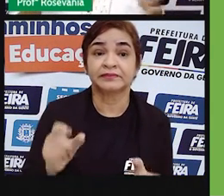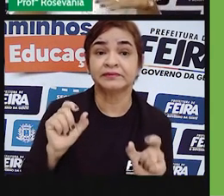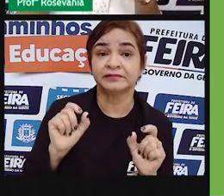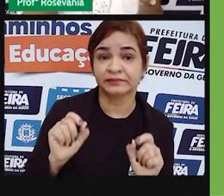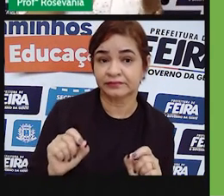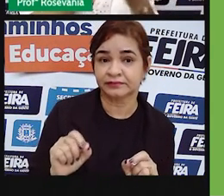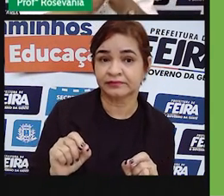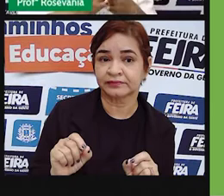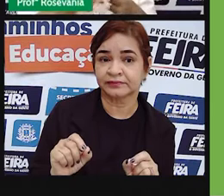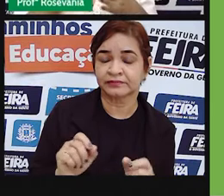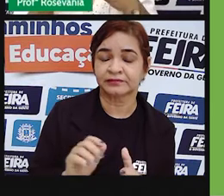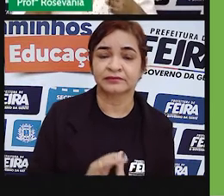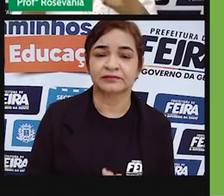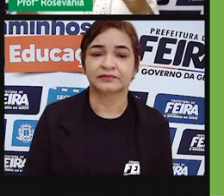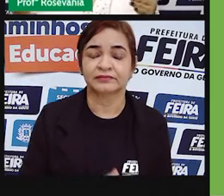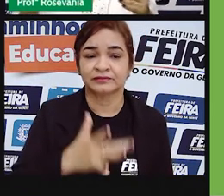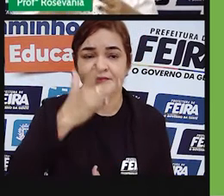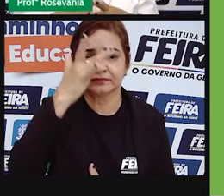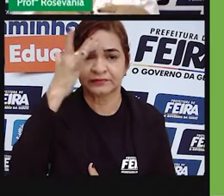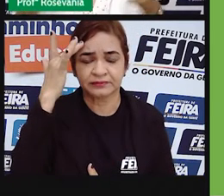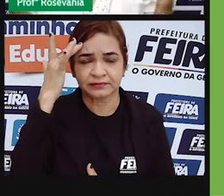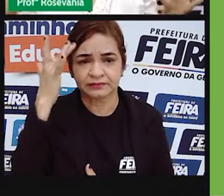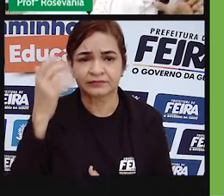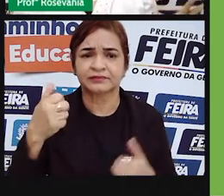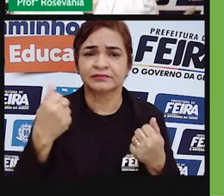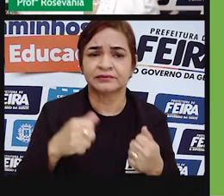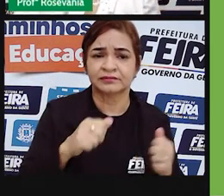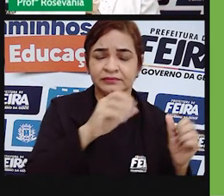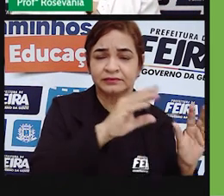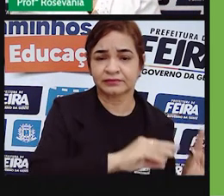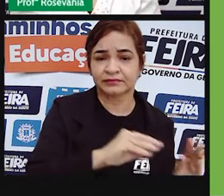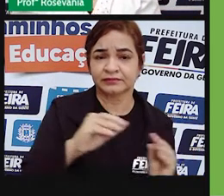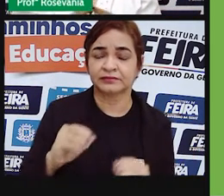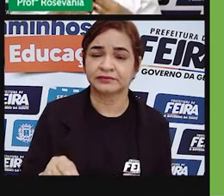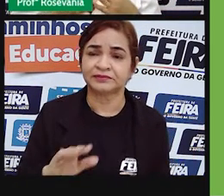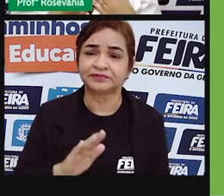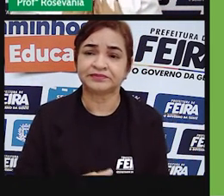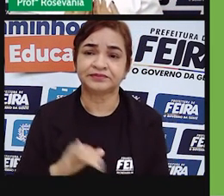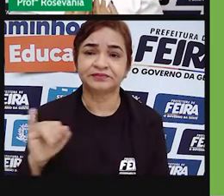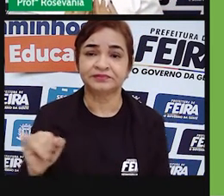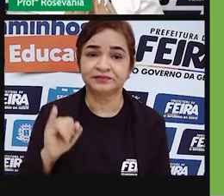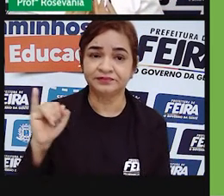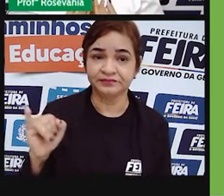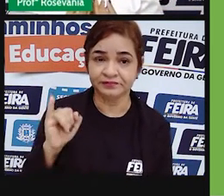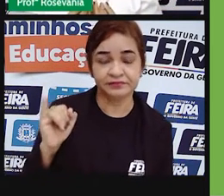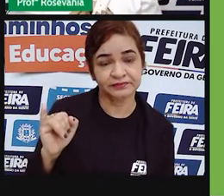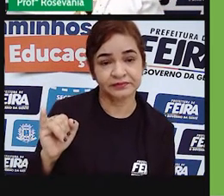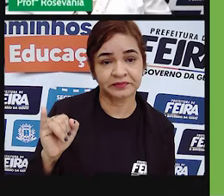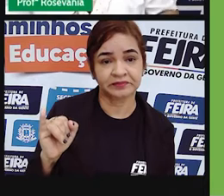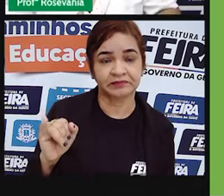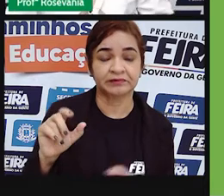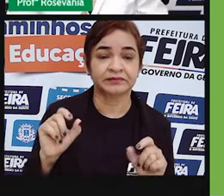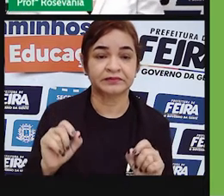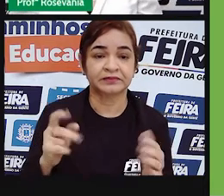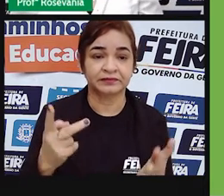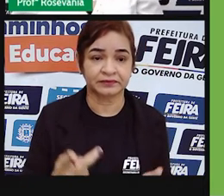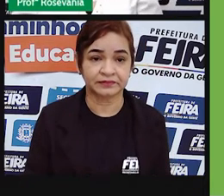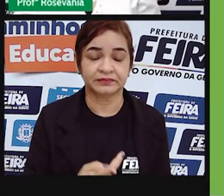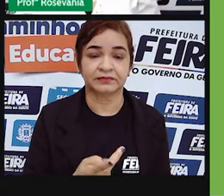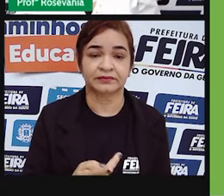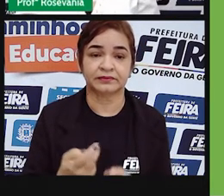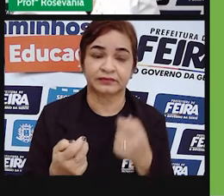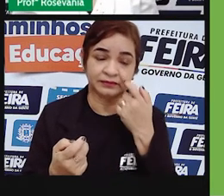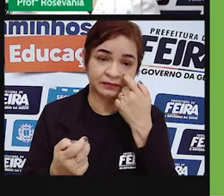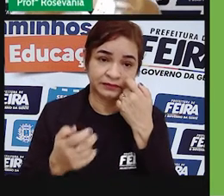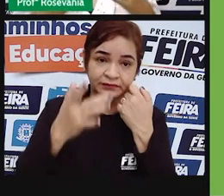particulares mais a gente tá é citando agora as principais Então as principais causas né que faz com que